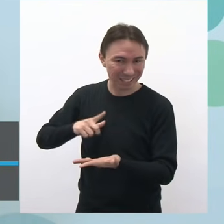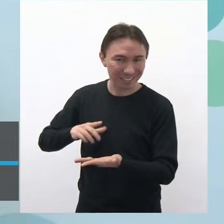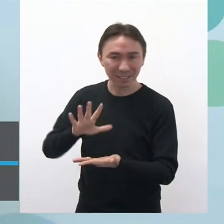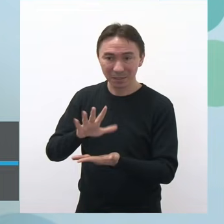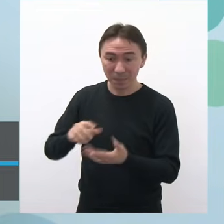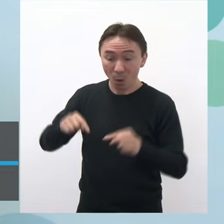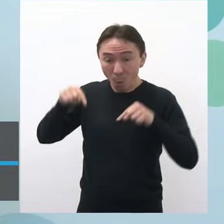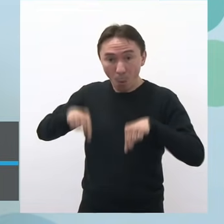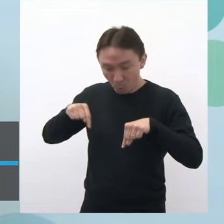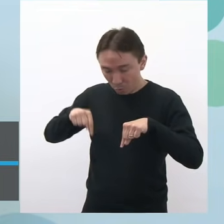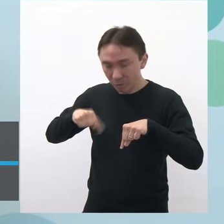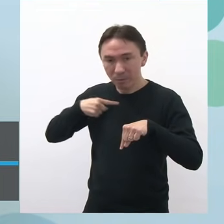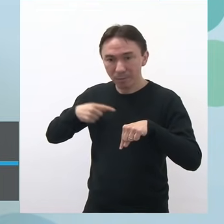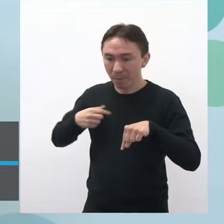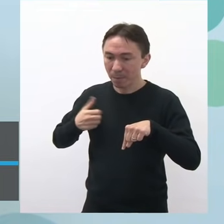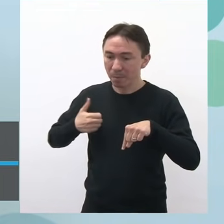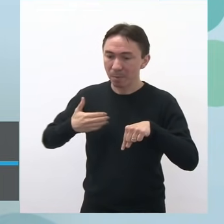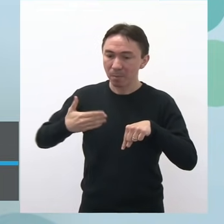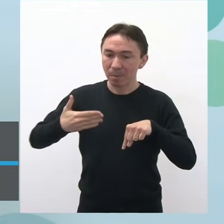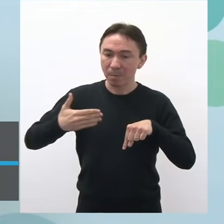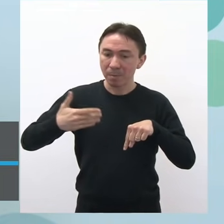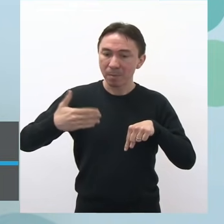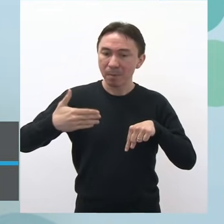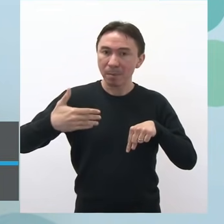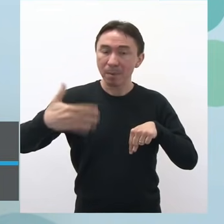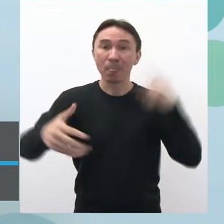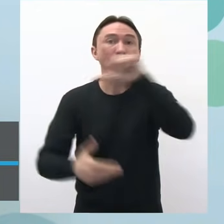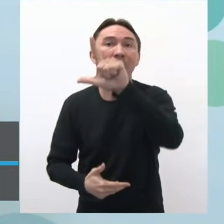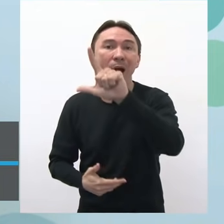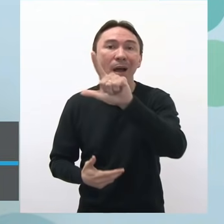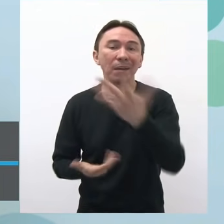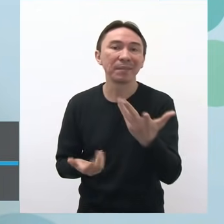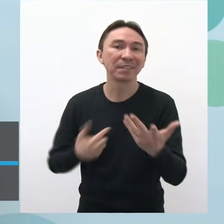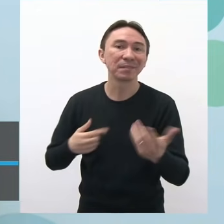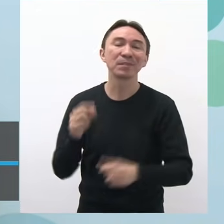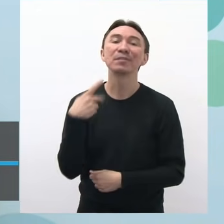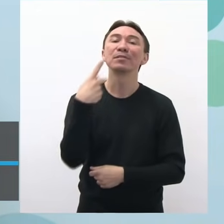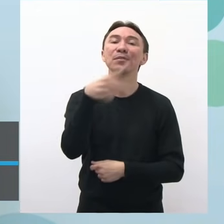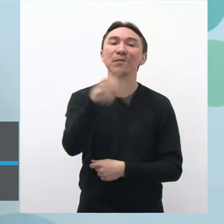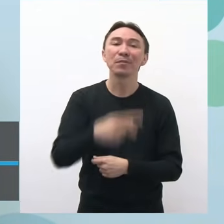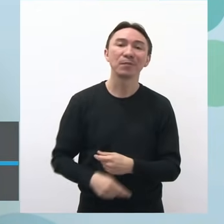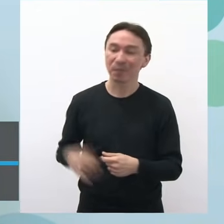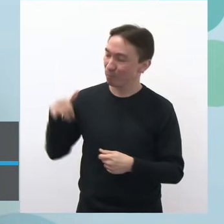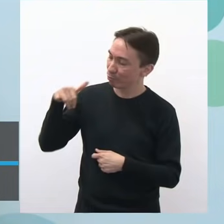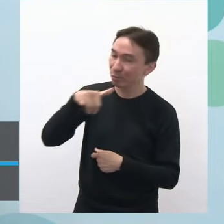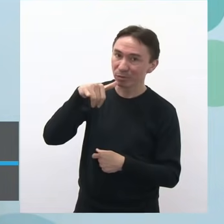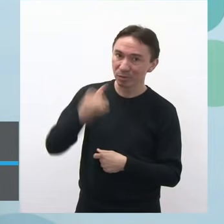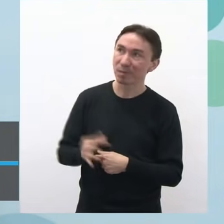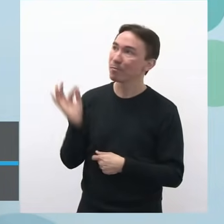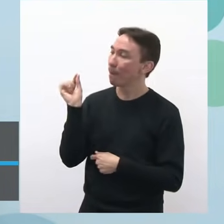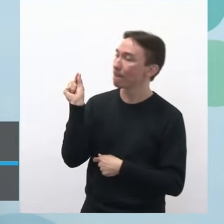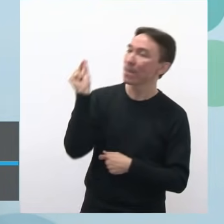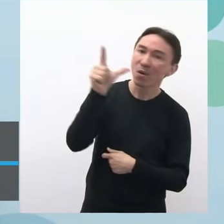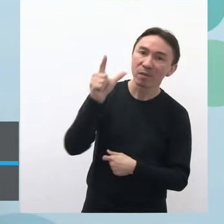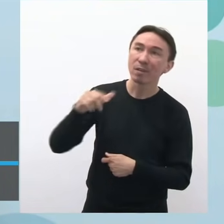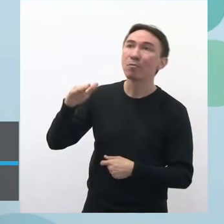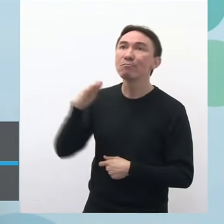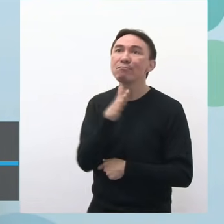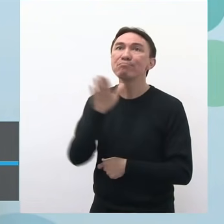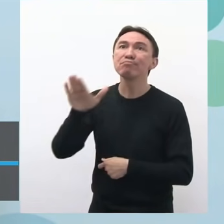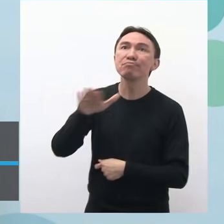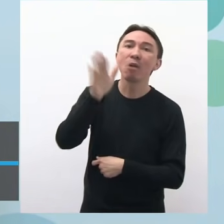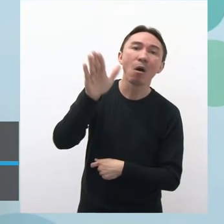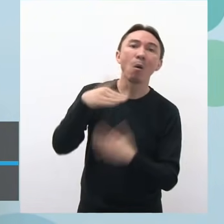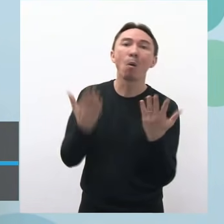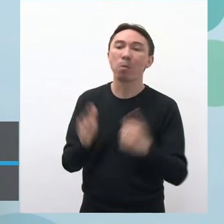gente até o futuro. Então, seu aviãozinho vai voar ou ele vai cair? E aí, você tem que lembrar de colocar esse desenho, os dois